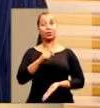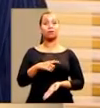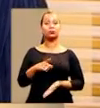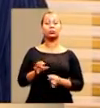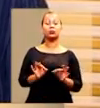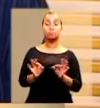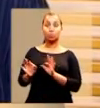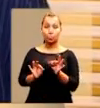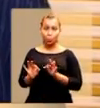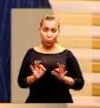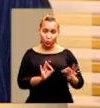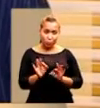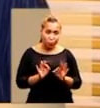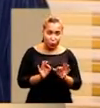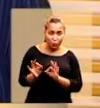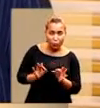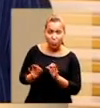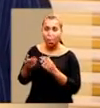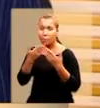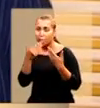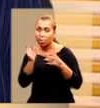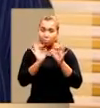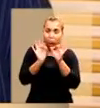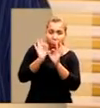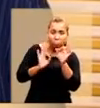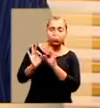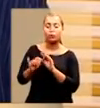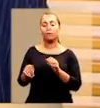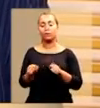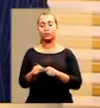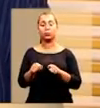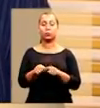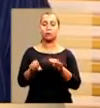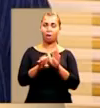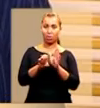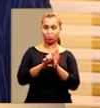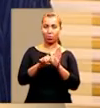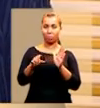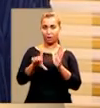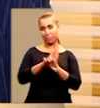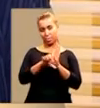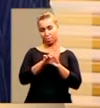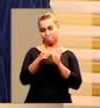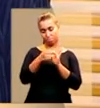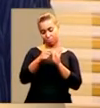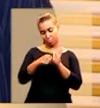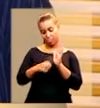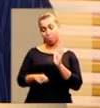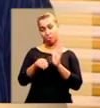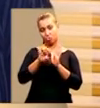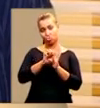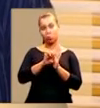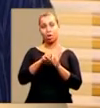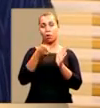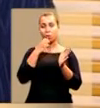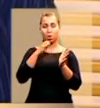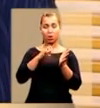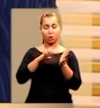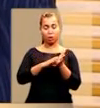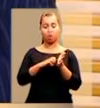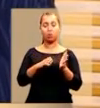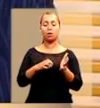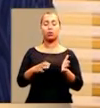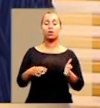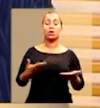Preto, aperfeiçoando. Nós fizemos uma revisão dos editais, mas não fizemos assim, uma revisão, o meu